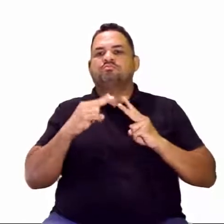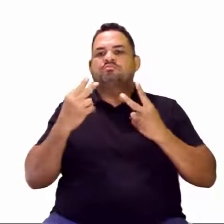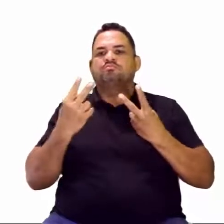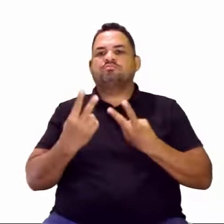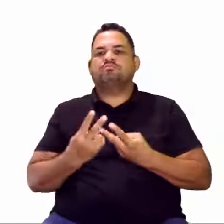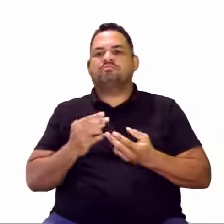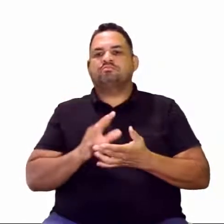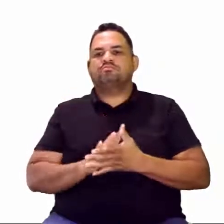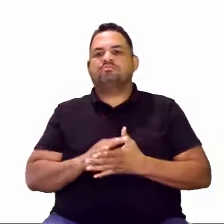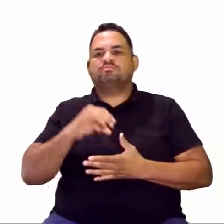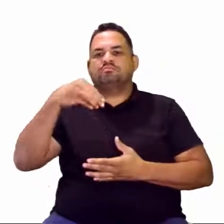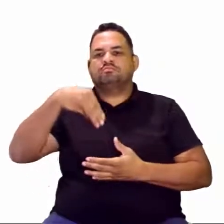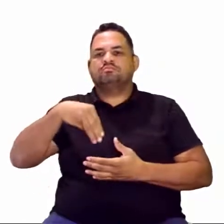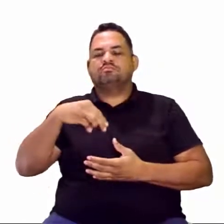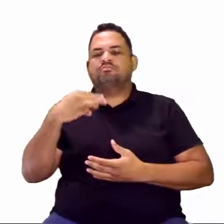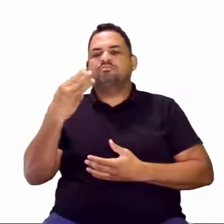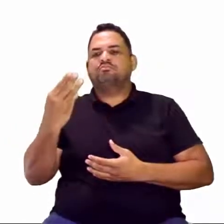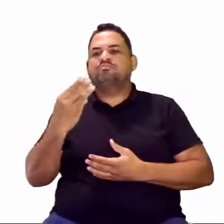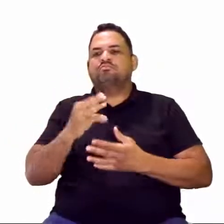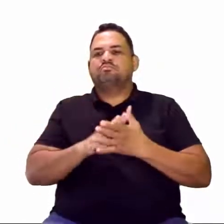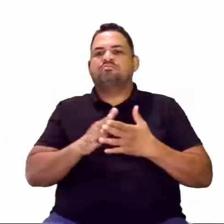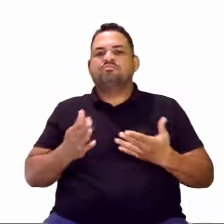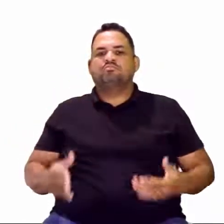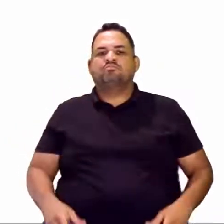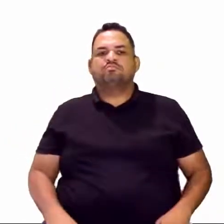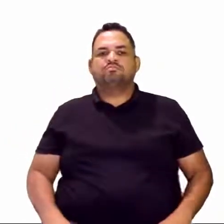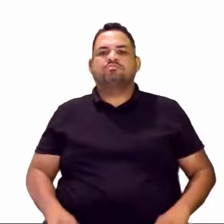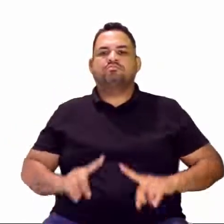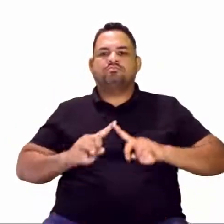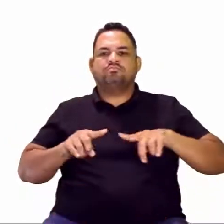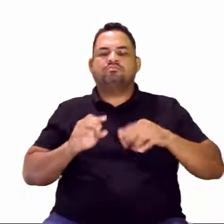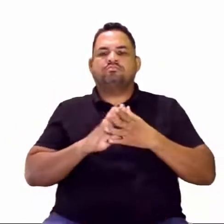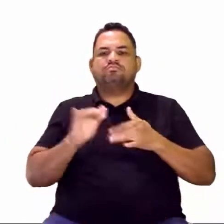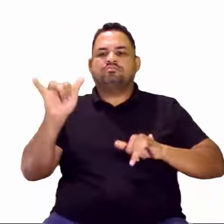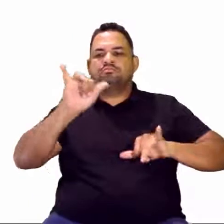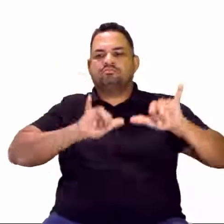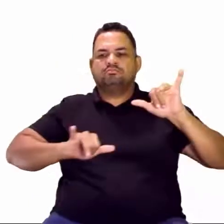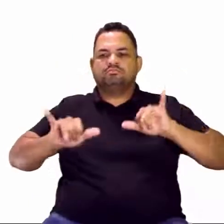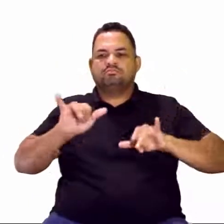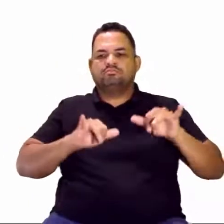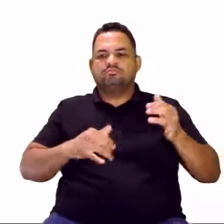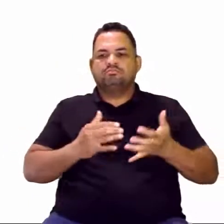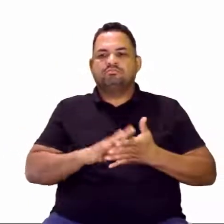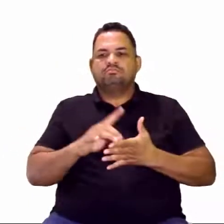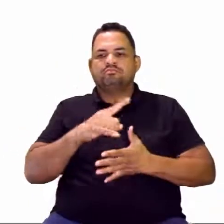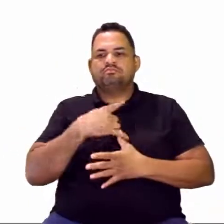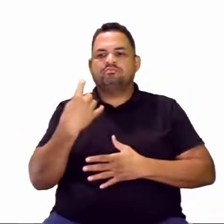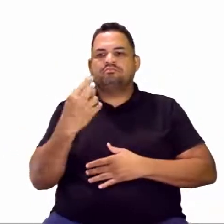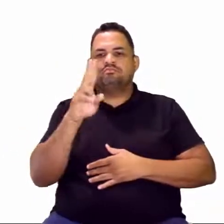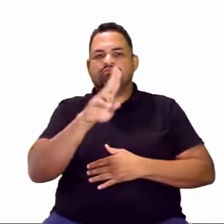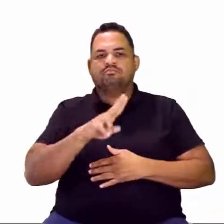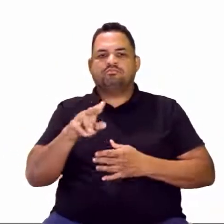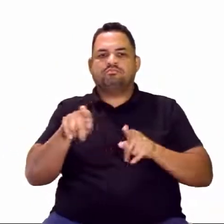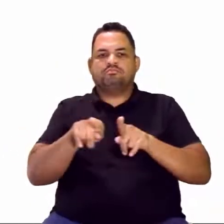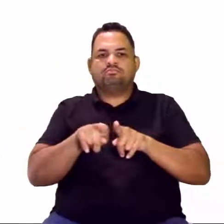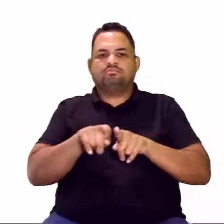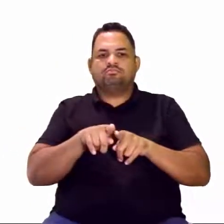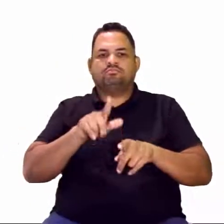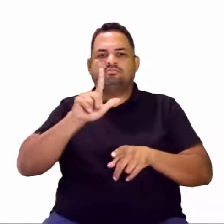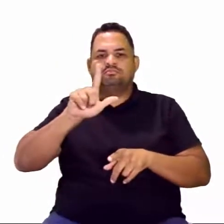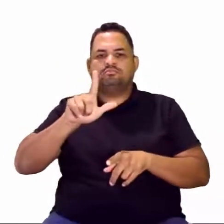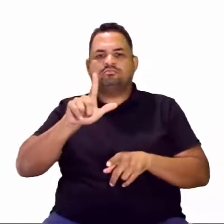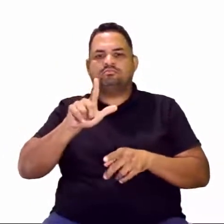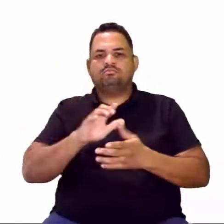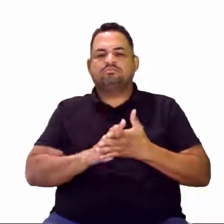volume é o metro cúbico, tá certo? Porém, quimicamente falando, nós utilizamos também o